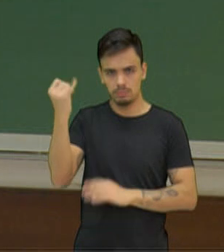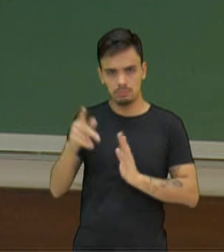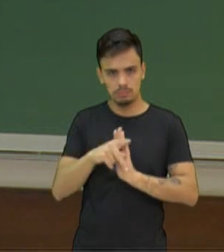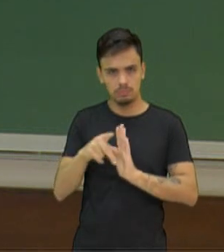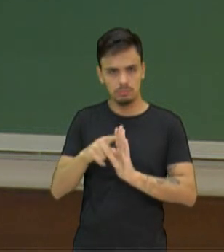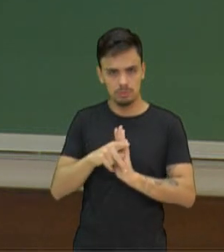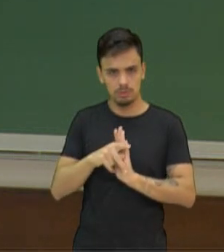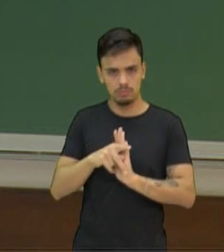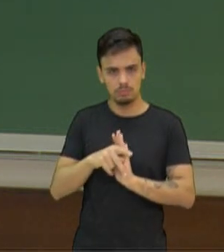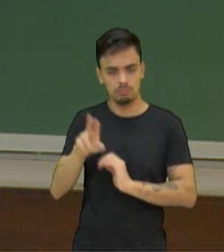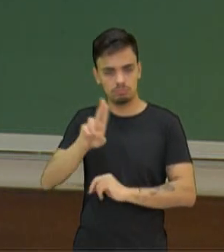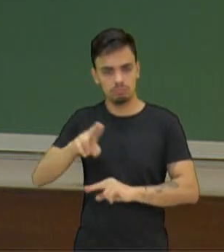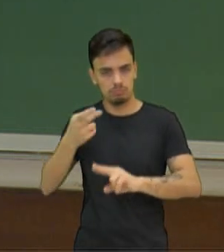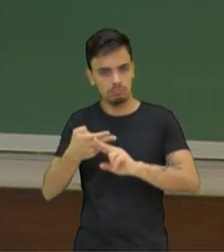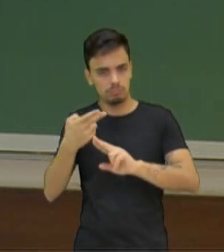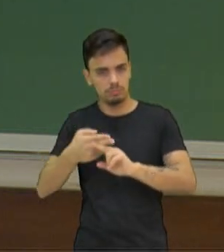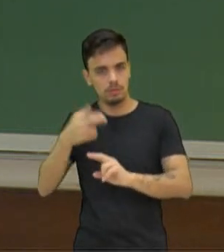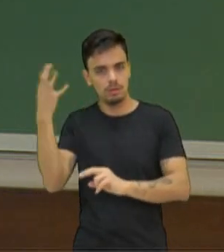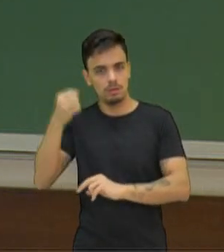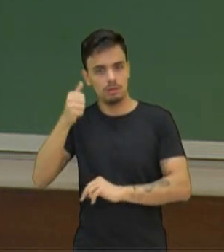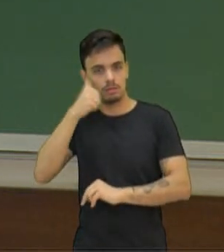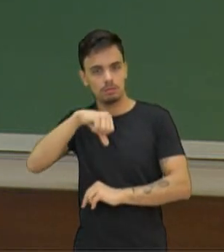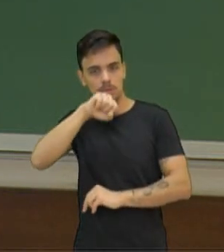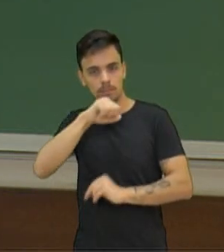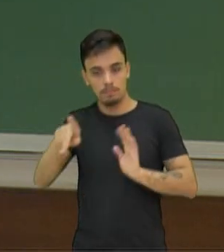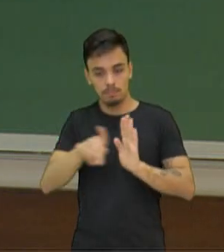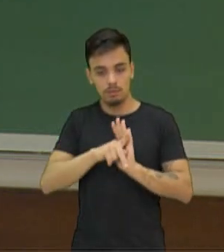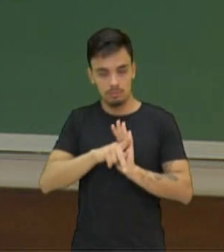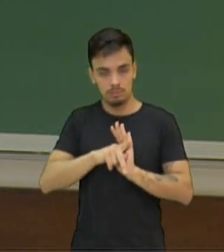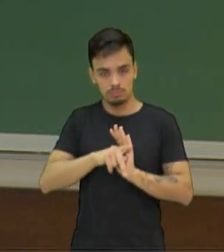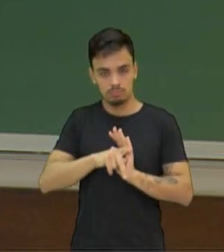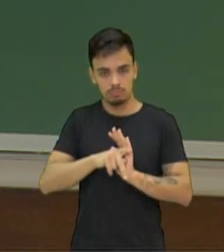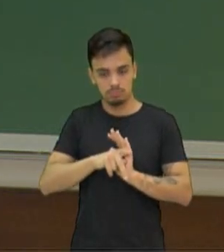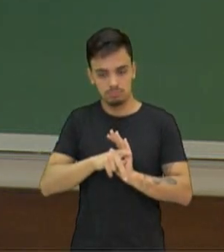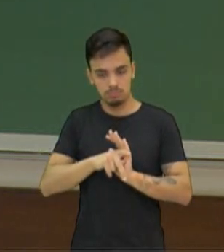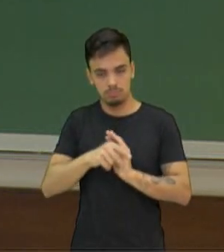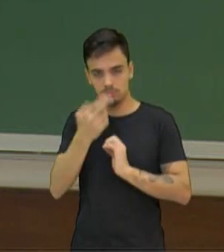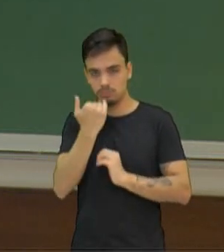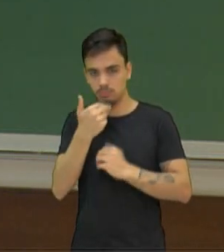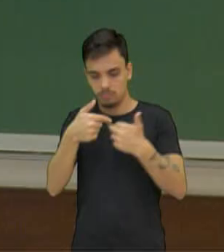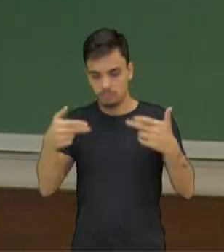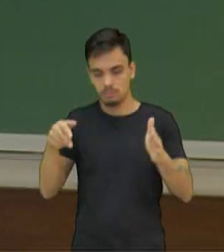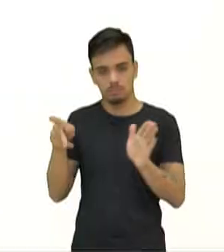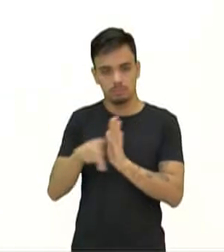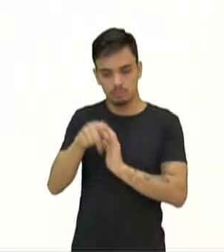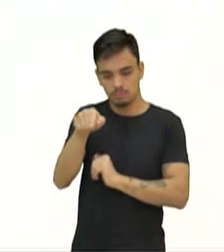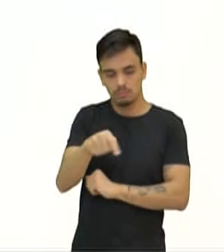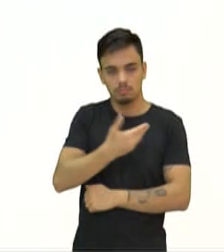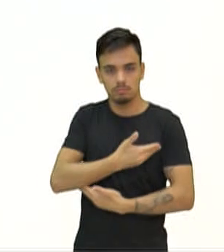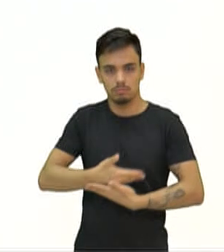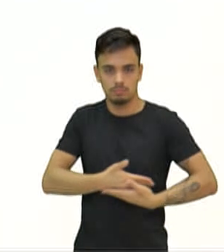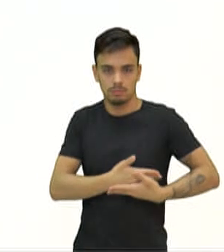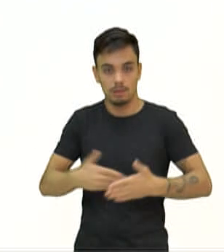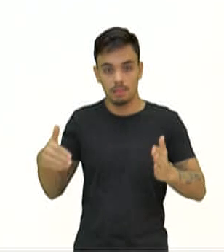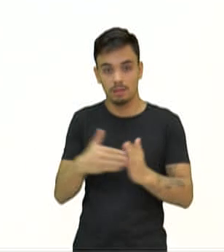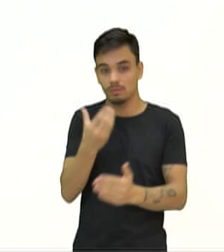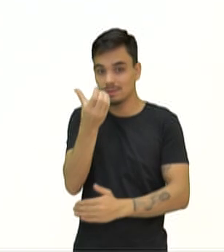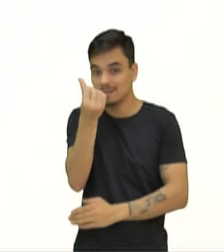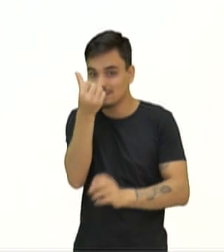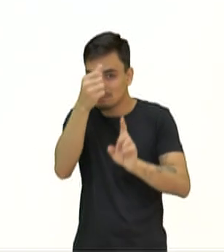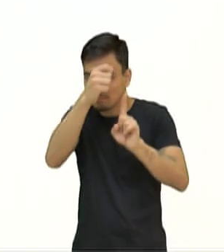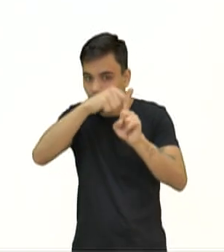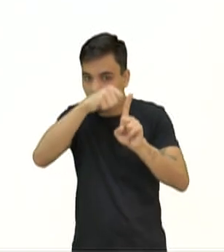que se use o leite materno exclusivamente para a alimentação desse bebê? Até o 6º mês de vida,